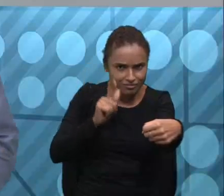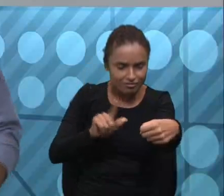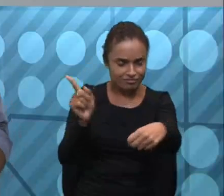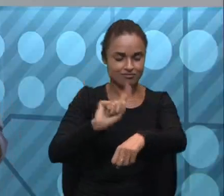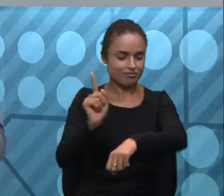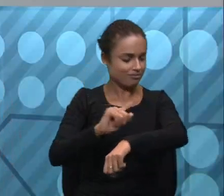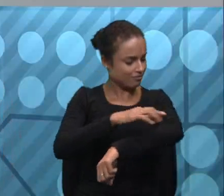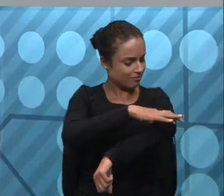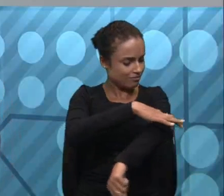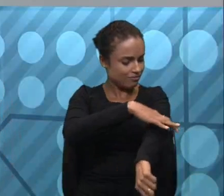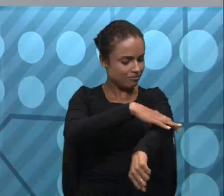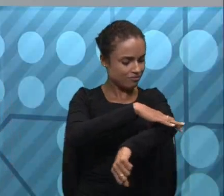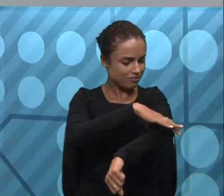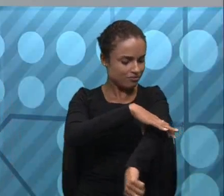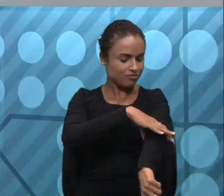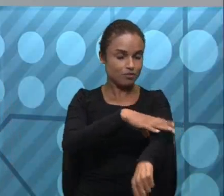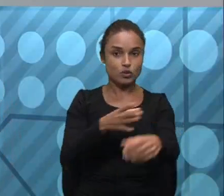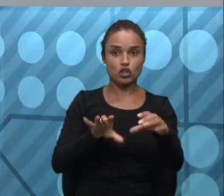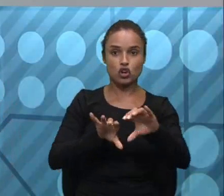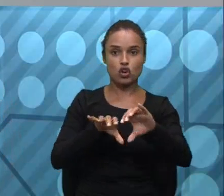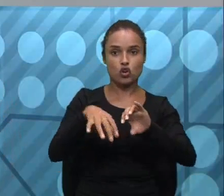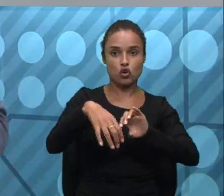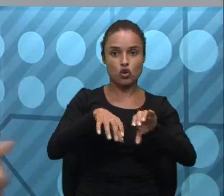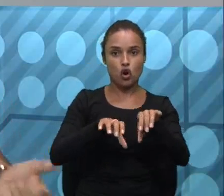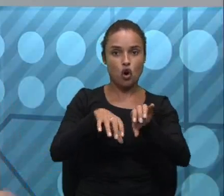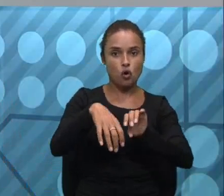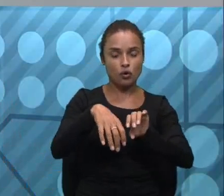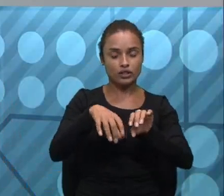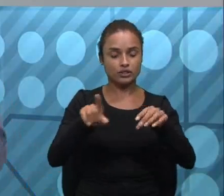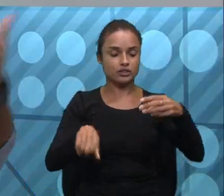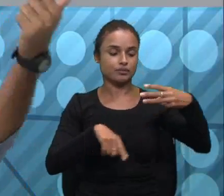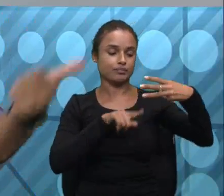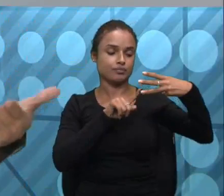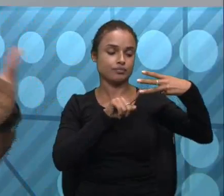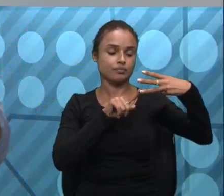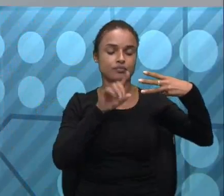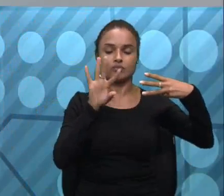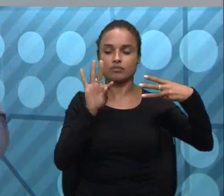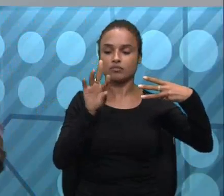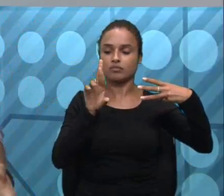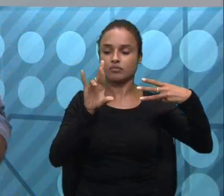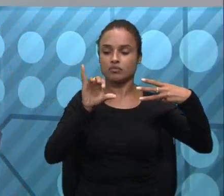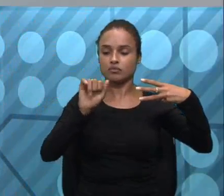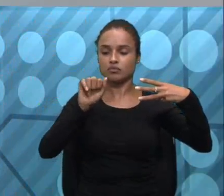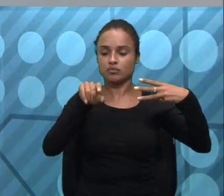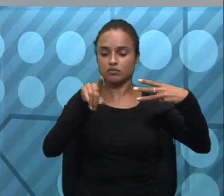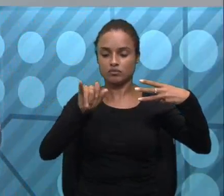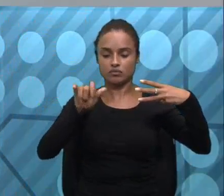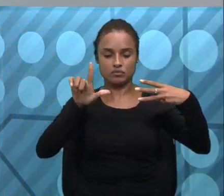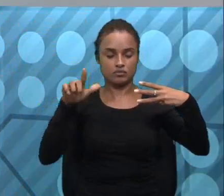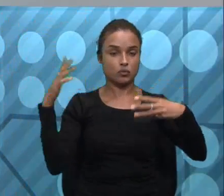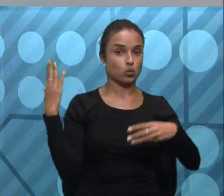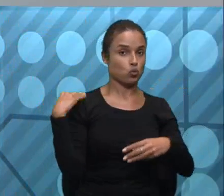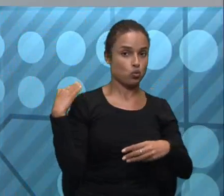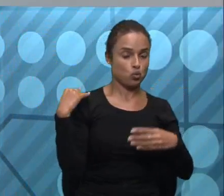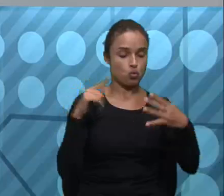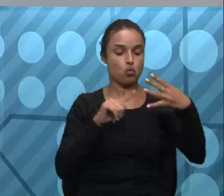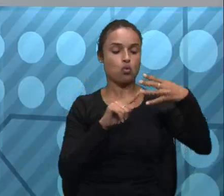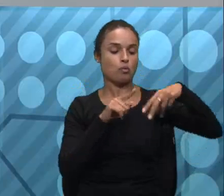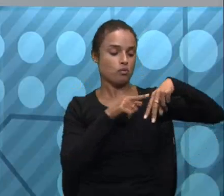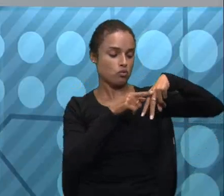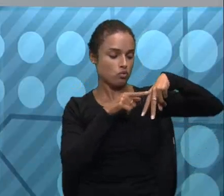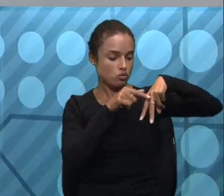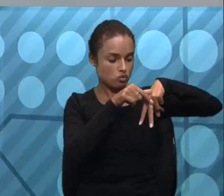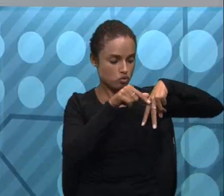nele. Bom, e triaxial, eu tenho o ombro, que a gente já viu já na aula passada, eu tenho o quadril, que eu falei para